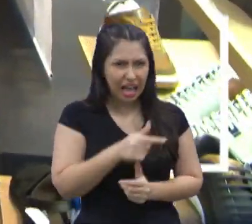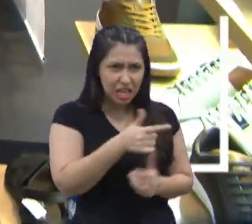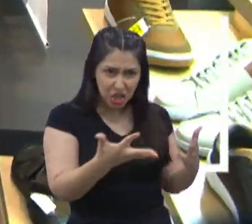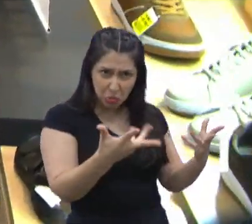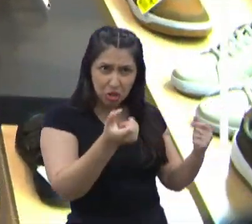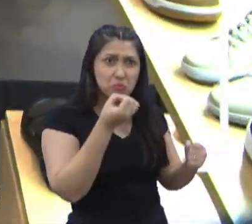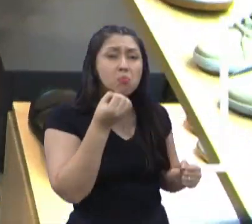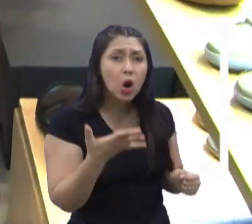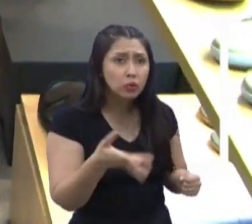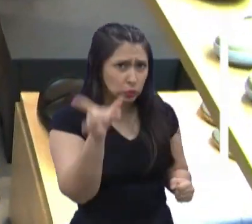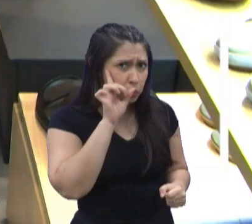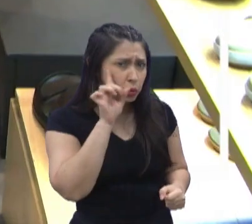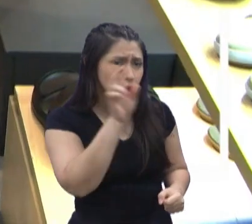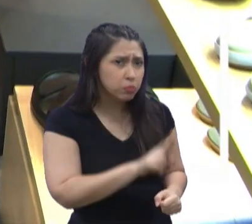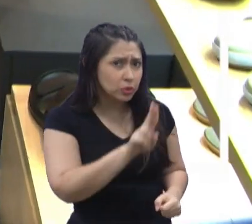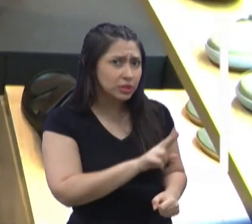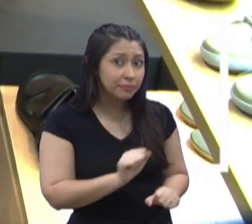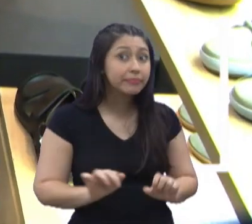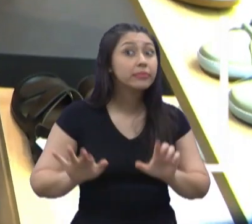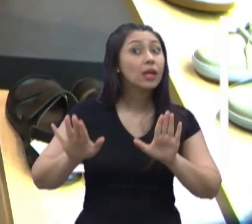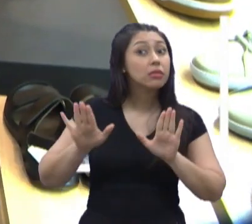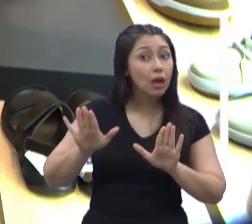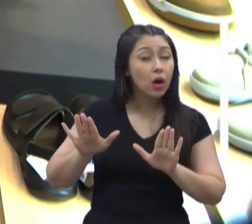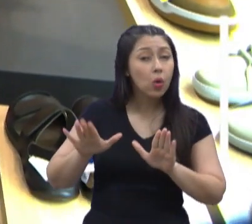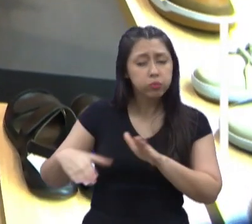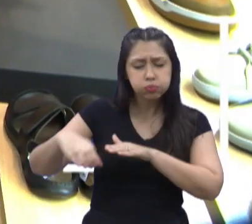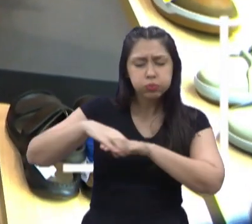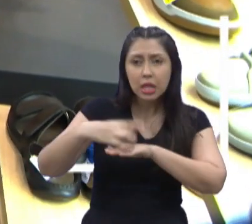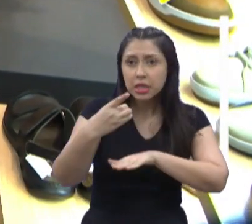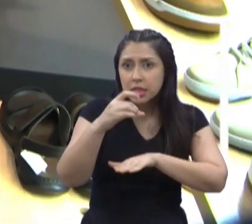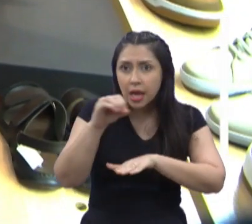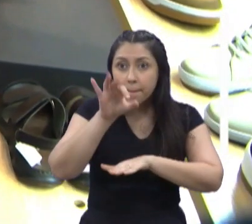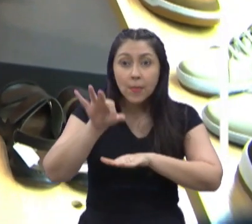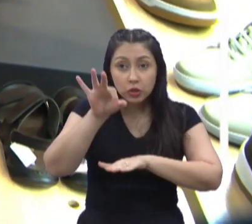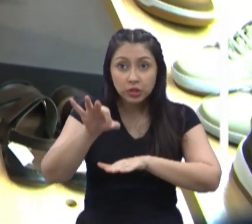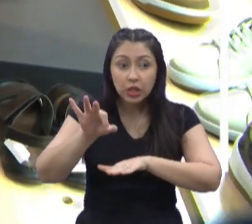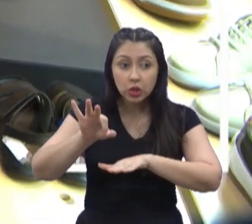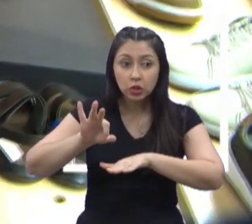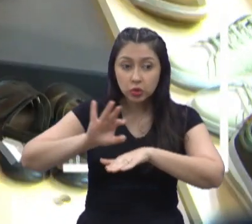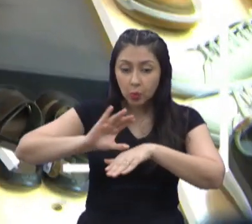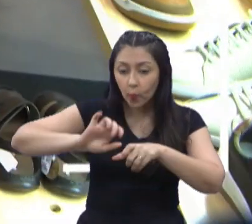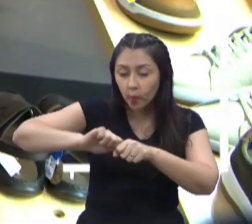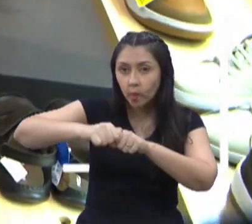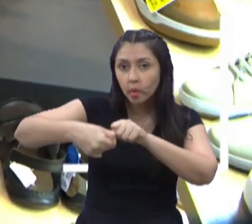aguenta bem pro meu dia a dia? Então, o que eu vou te falar? É um sapato 100% de couro, tá? Muito bem acolchoado.